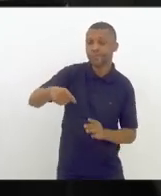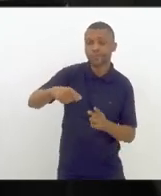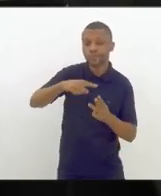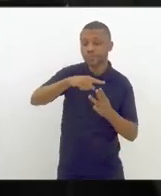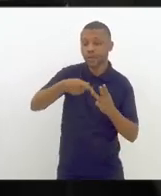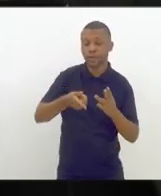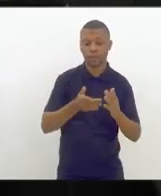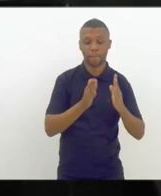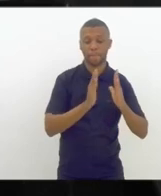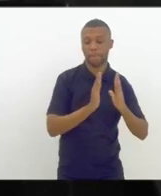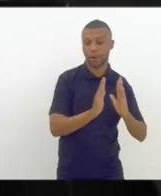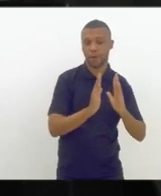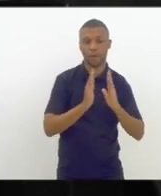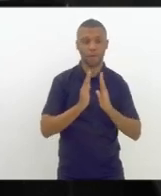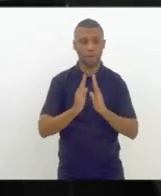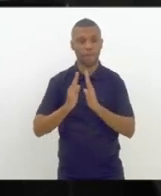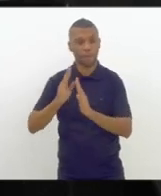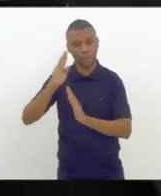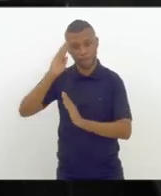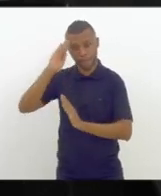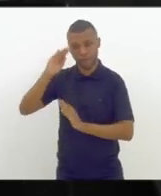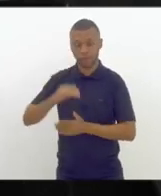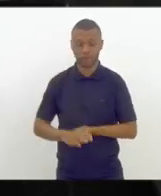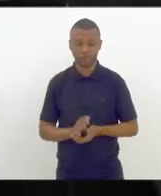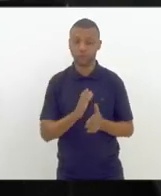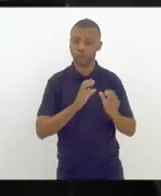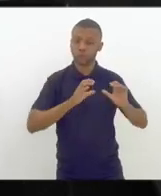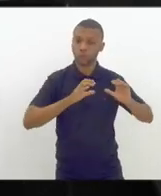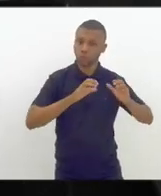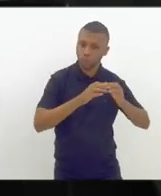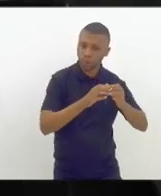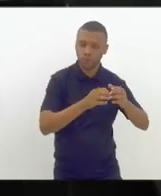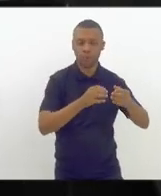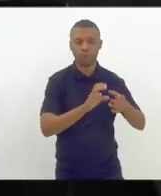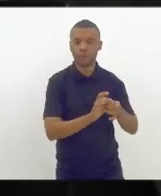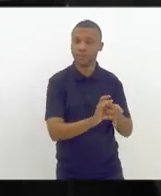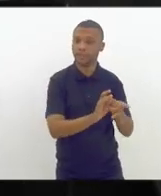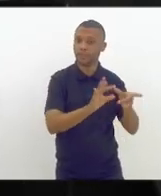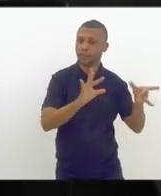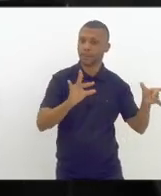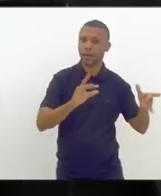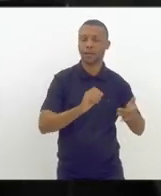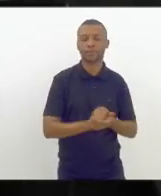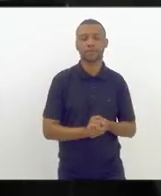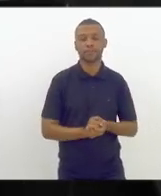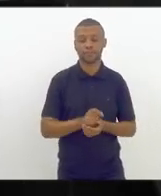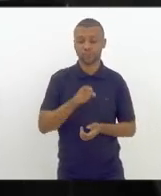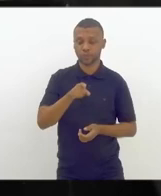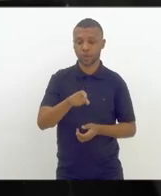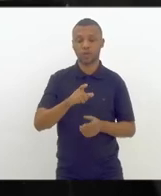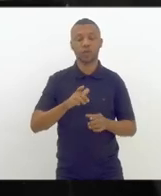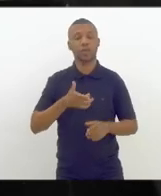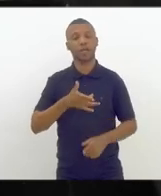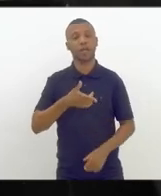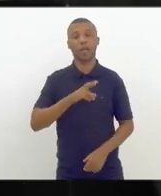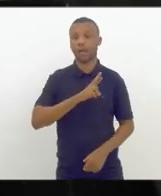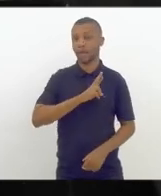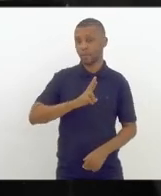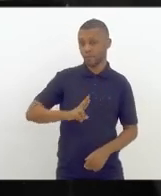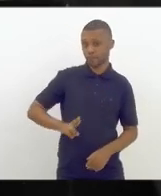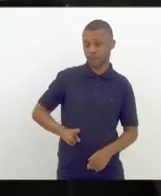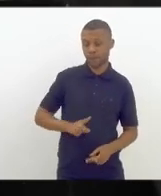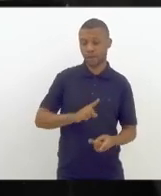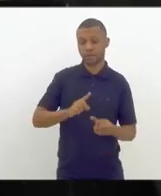grandes blocos, né? Democratas, republicanos e humanistas, independentemente das